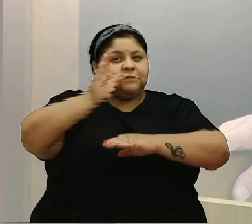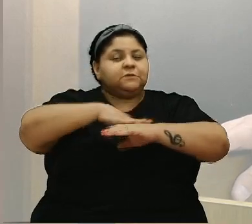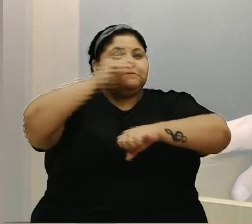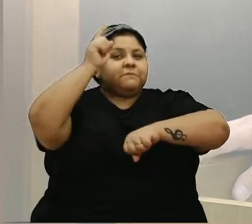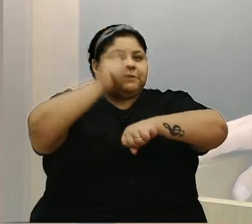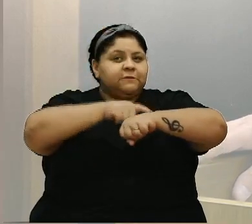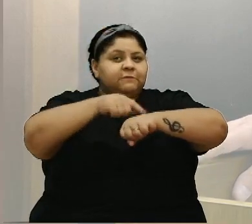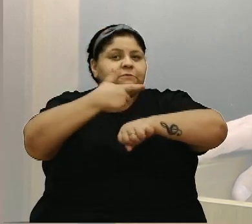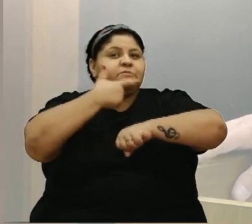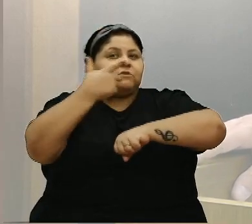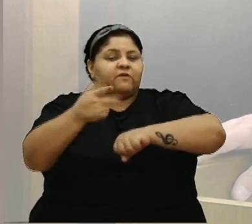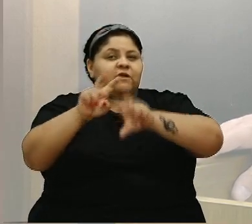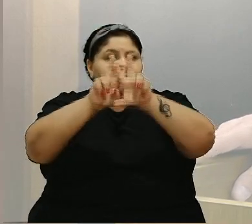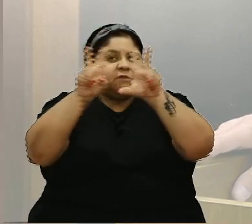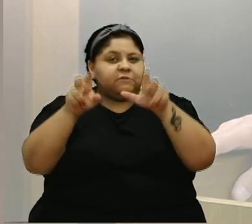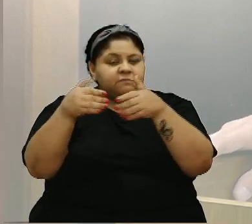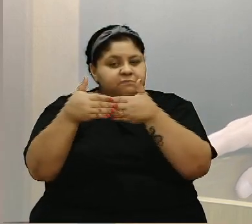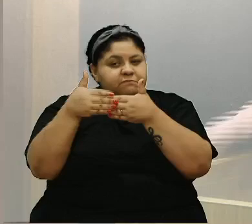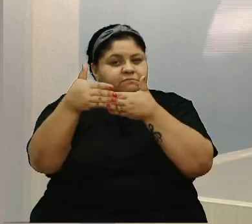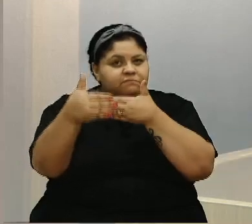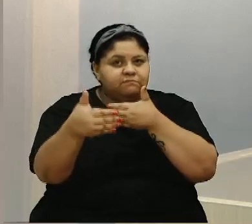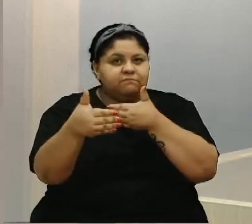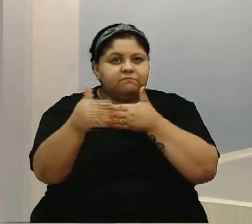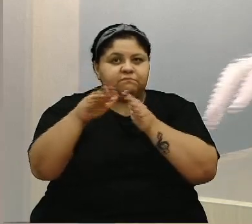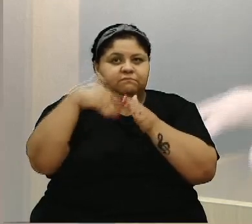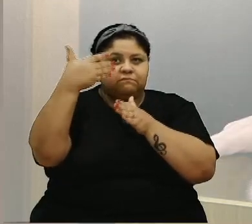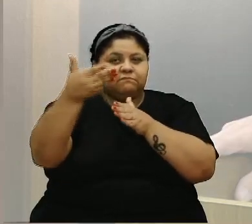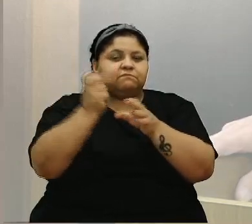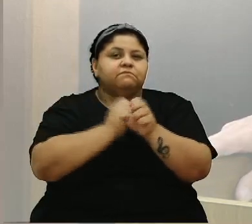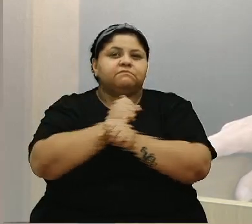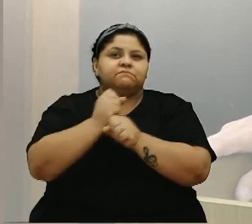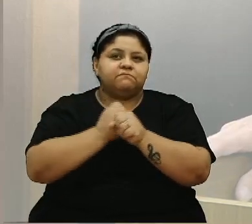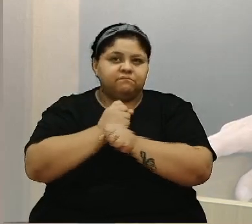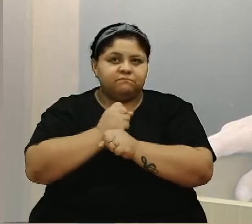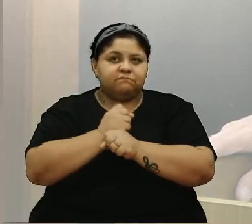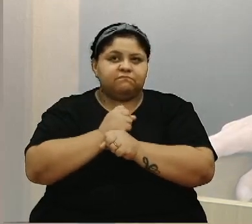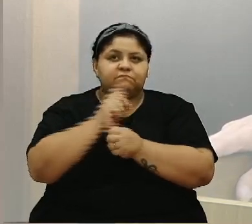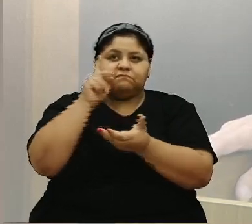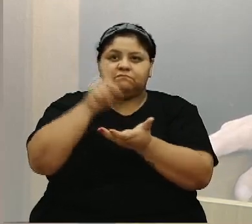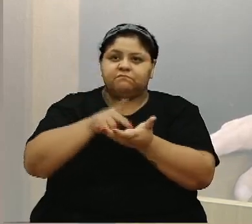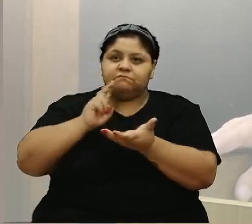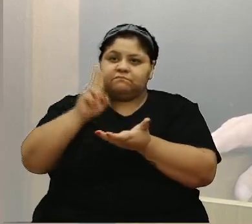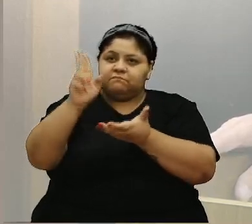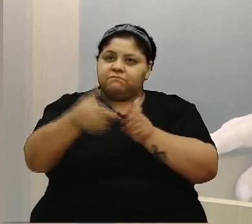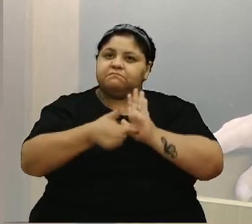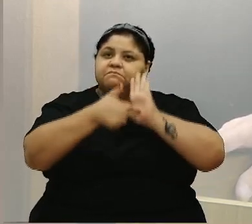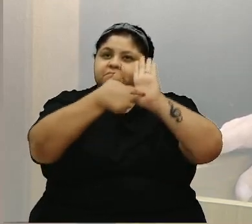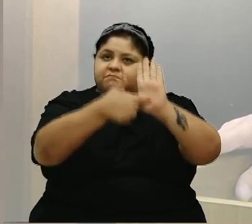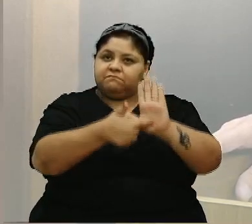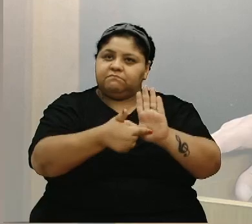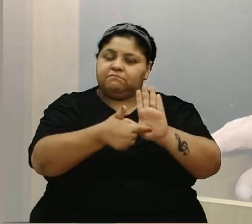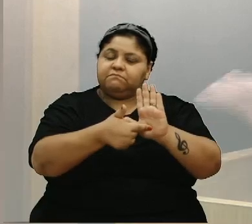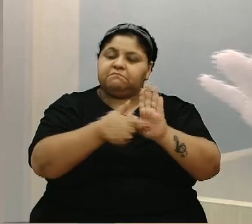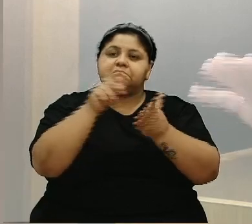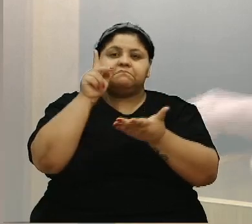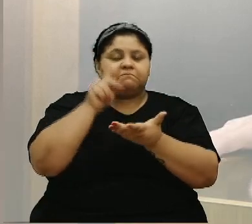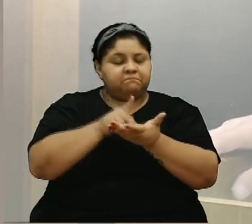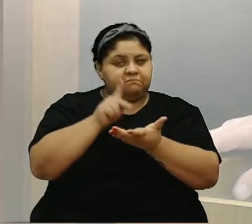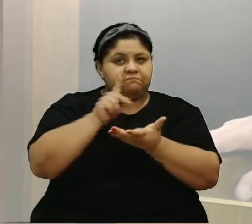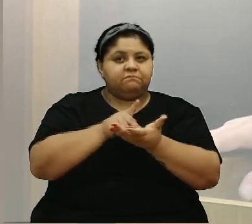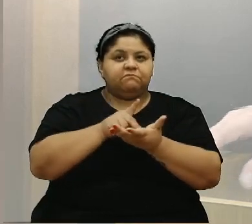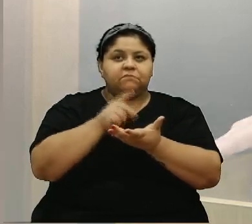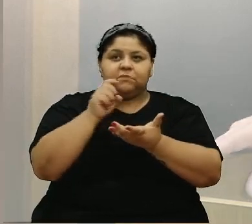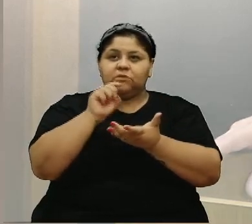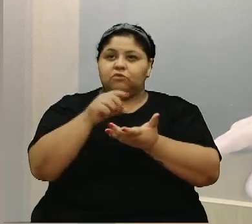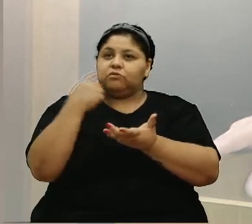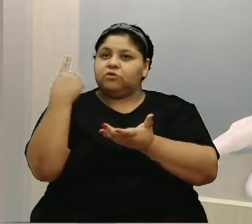para falar sobre isso durante os próximos anos, né? E a verdade sempre vem à tona. E a verdade é uma só.